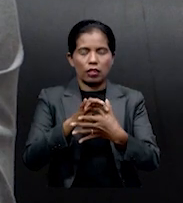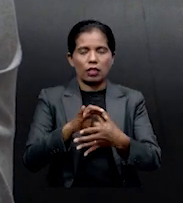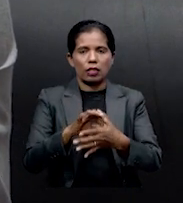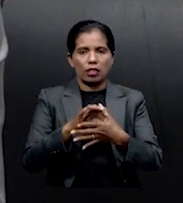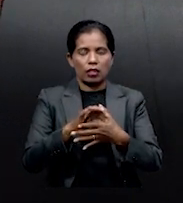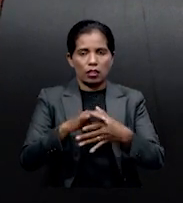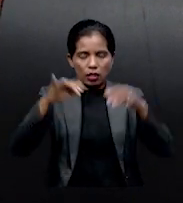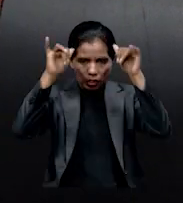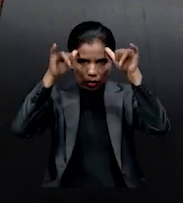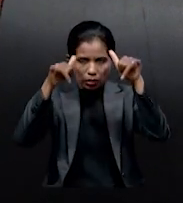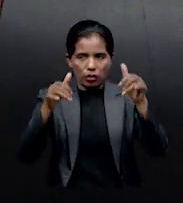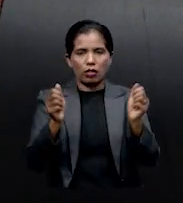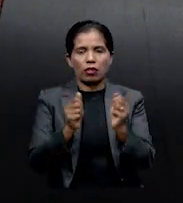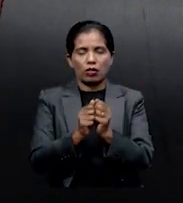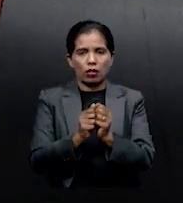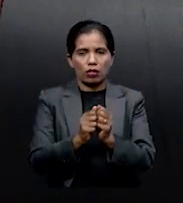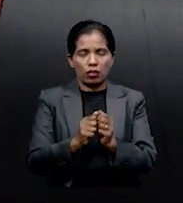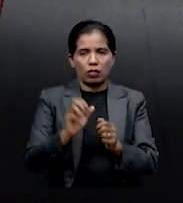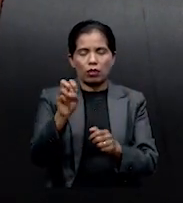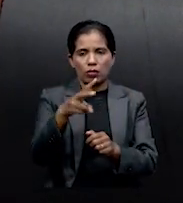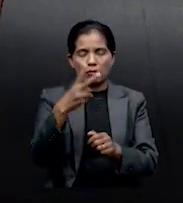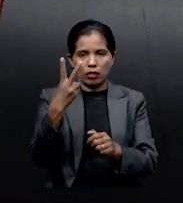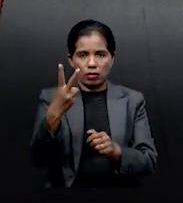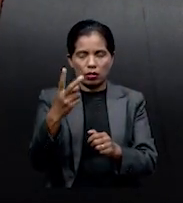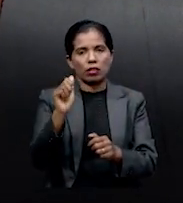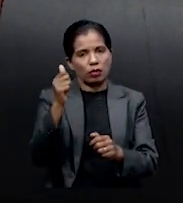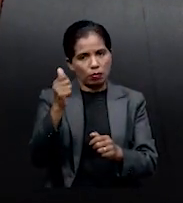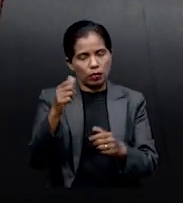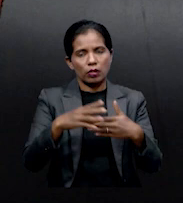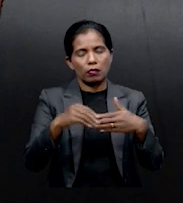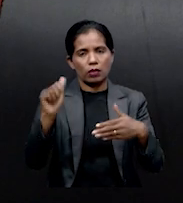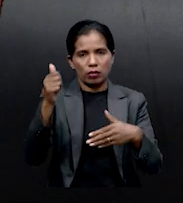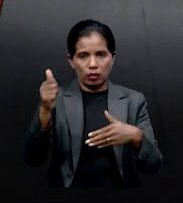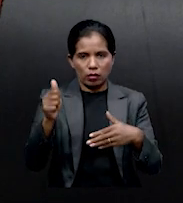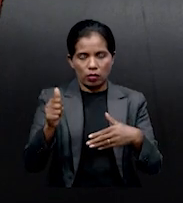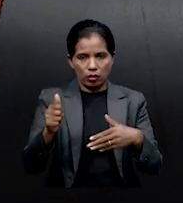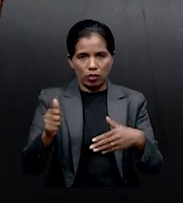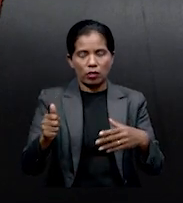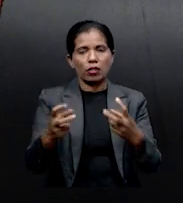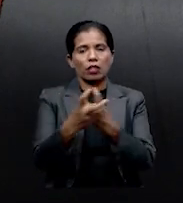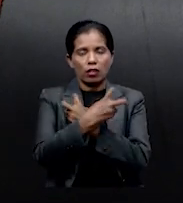itne o folin $12, cadê $10, ida ruin